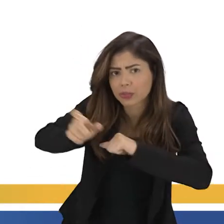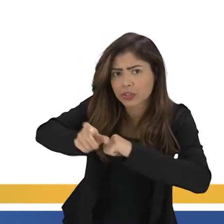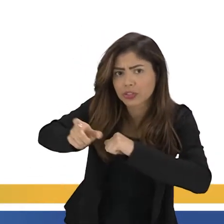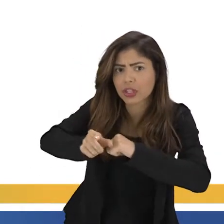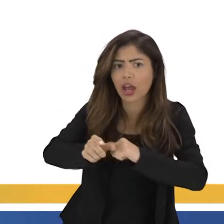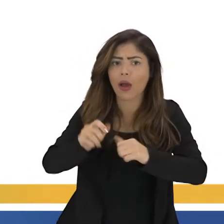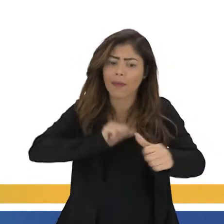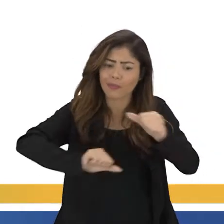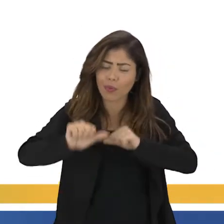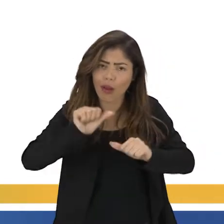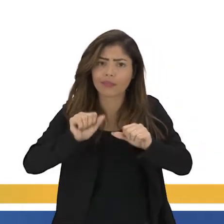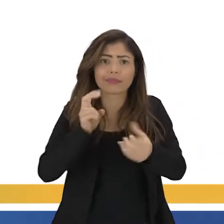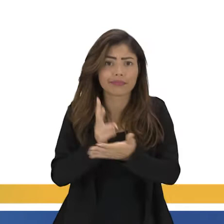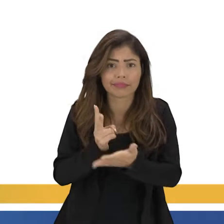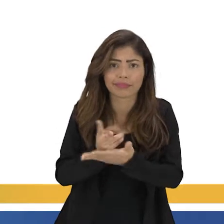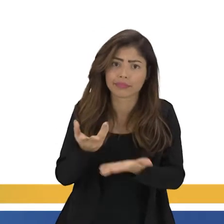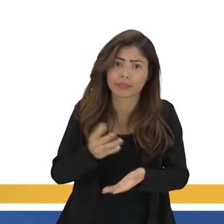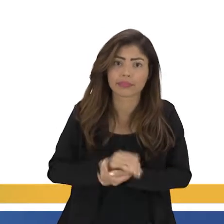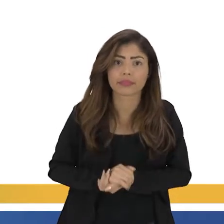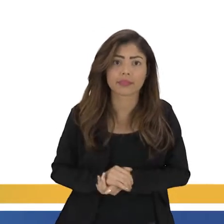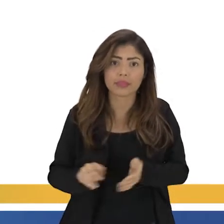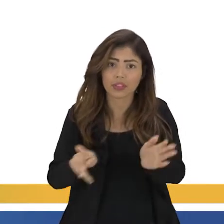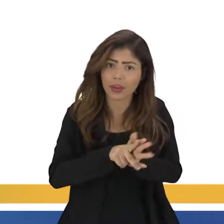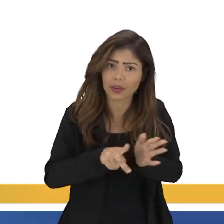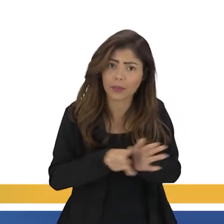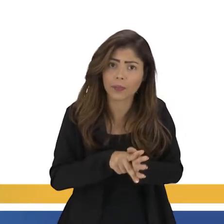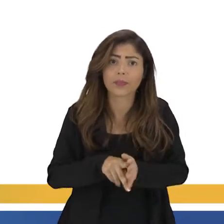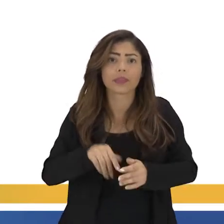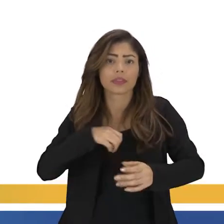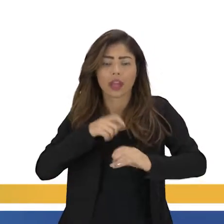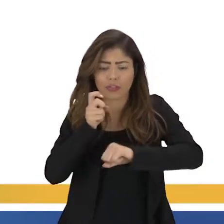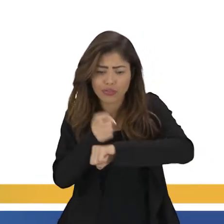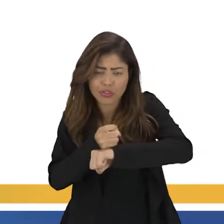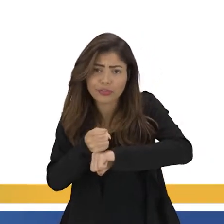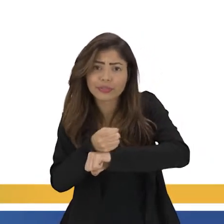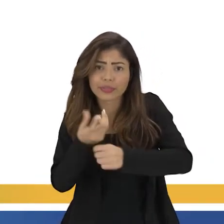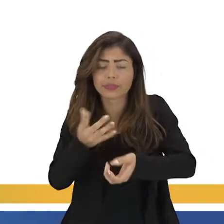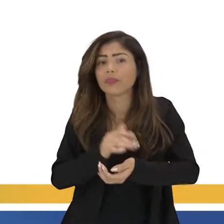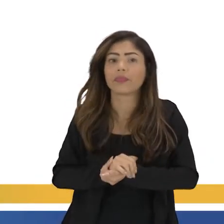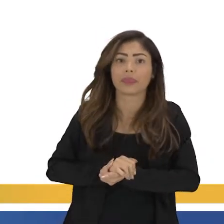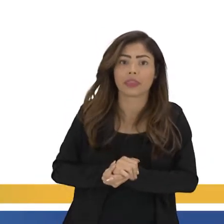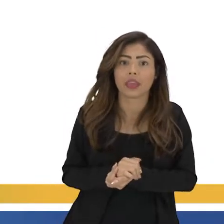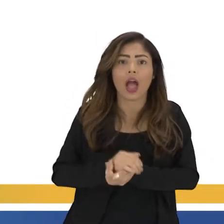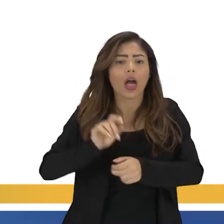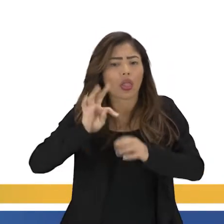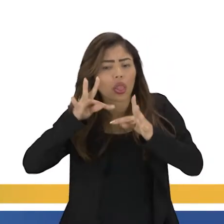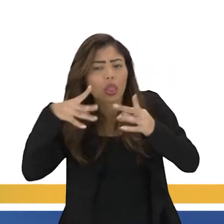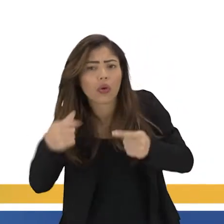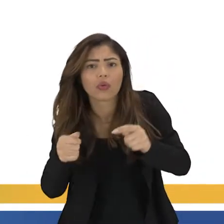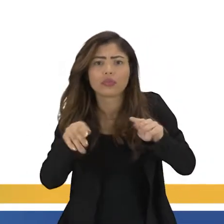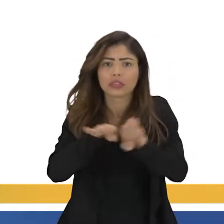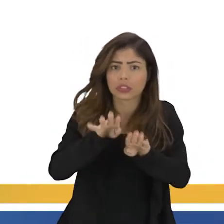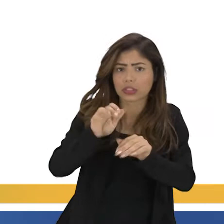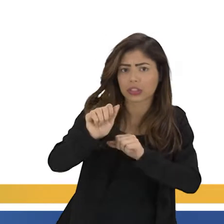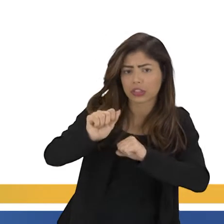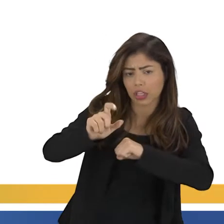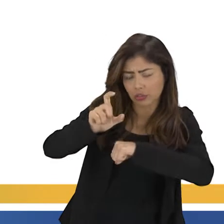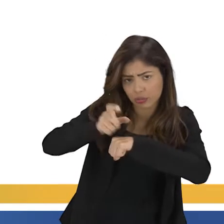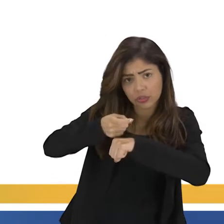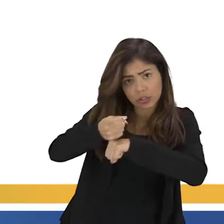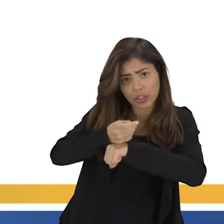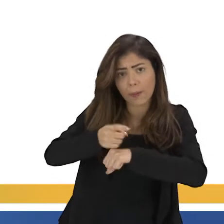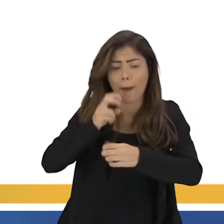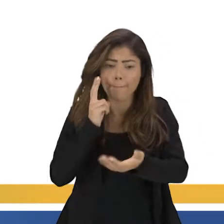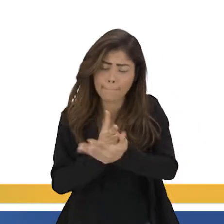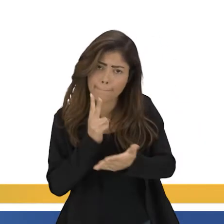ser modificados, tá? Pelos mesmos adjetivos. E nem todos os adjetivos vão se